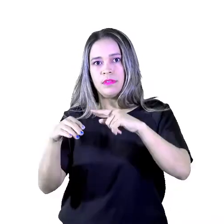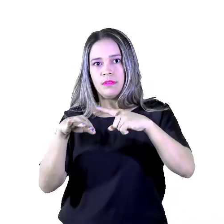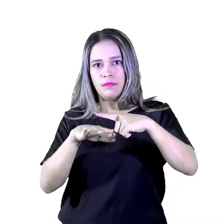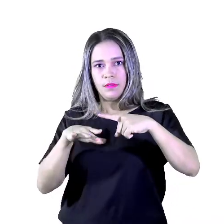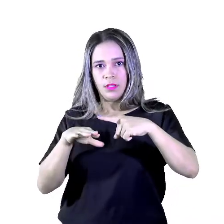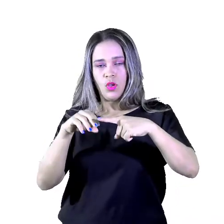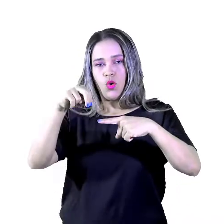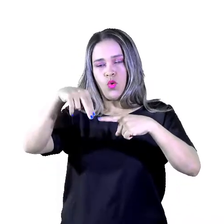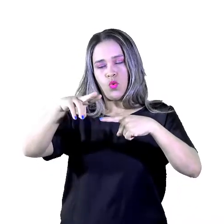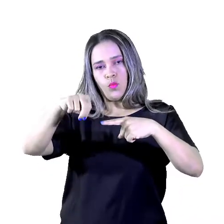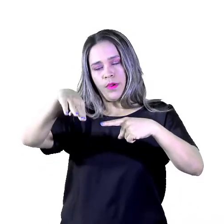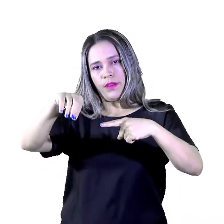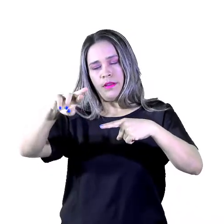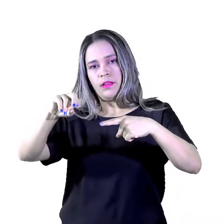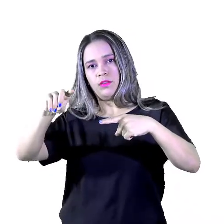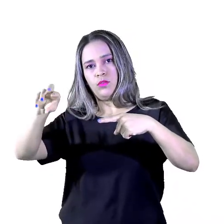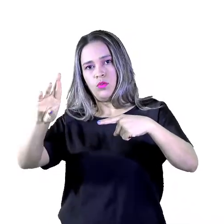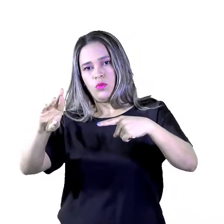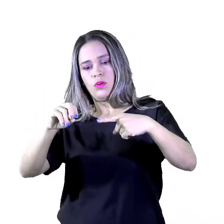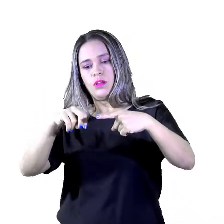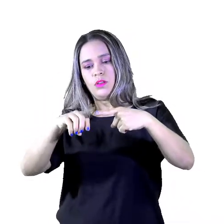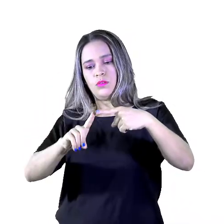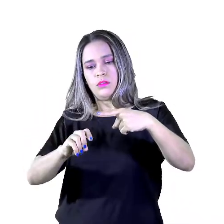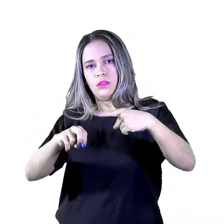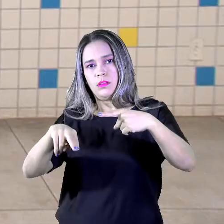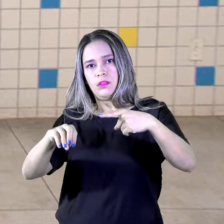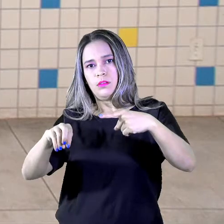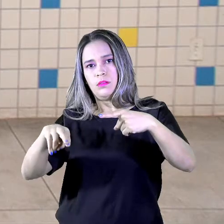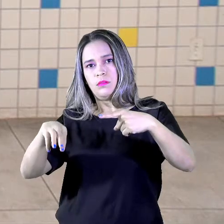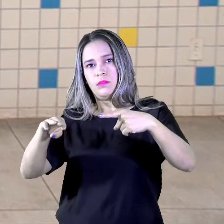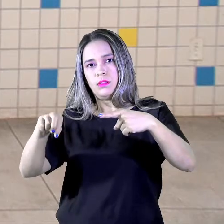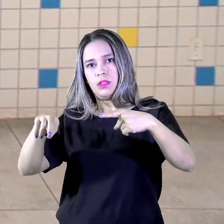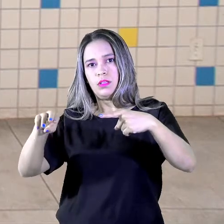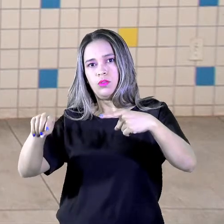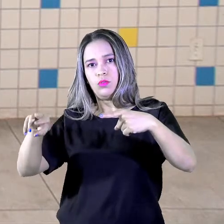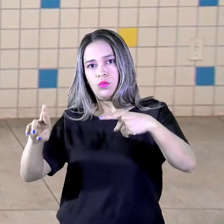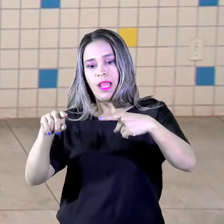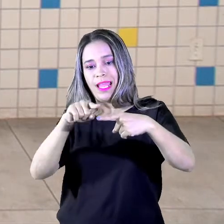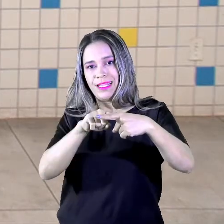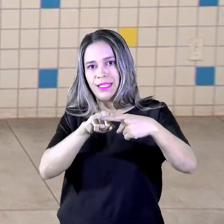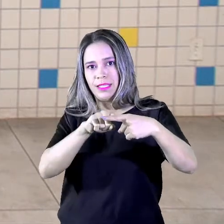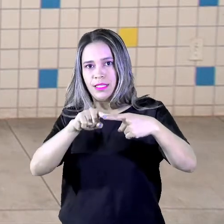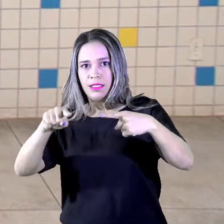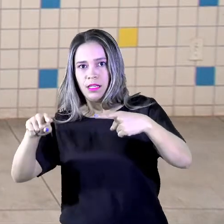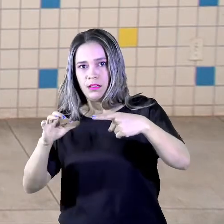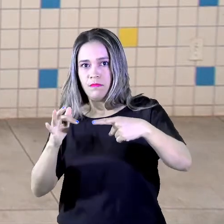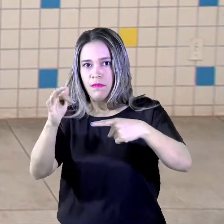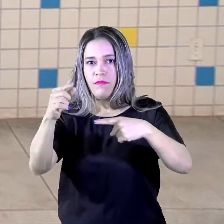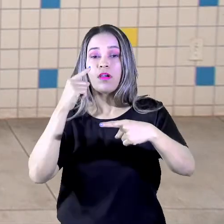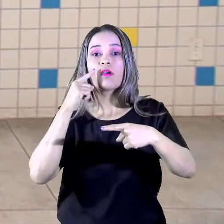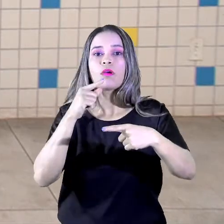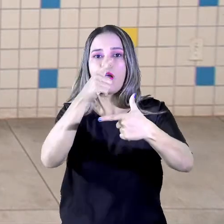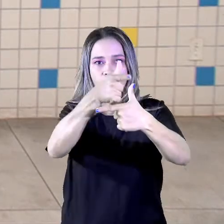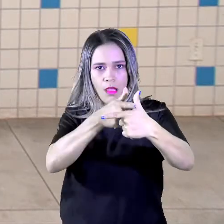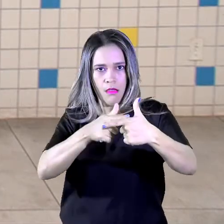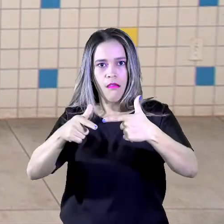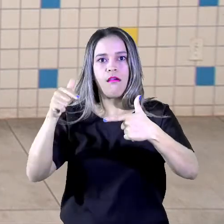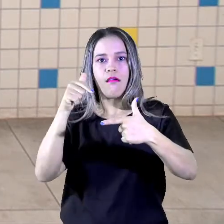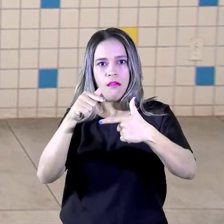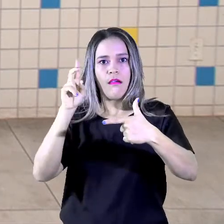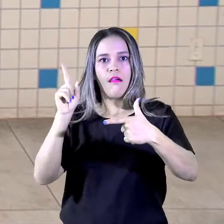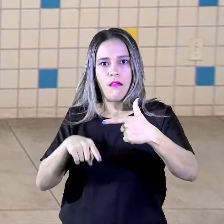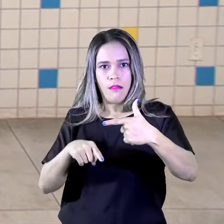E o que separa eles é um traço. Esse traço a gente vai ver no futuro que representa uma divisão, tá bom? Então, N